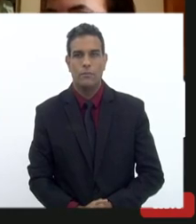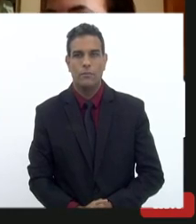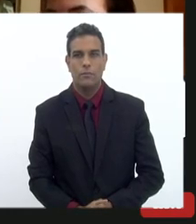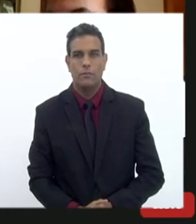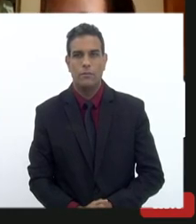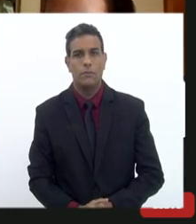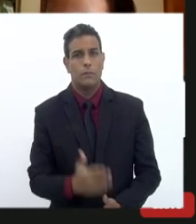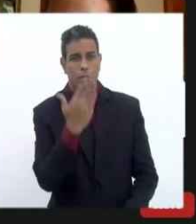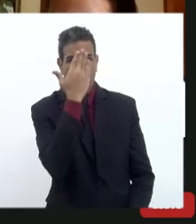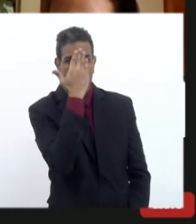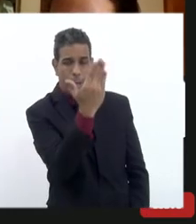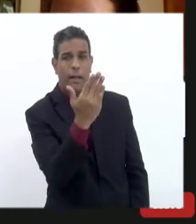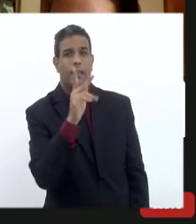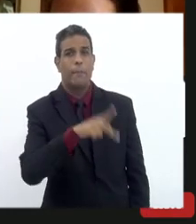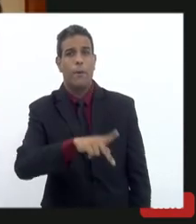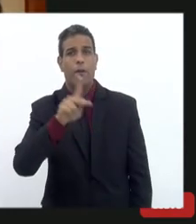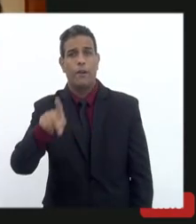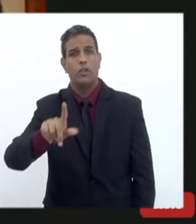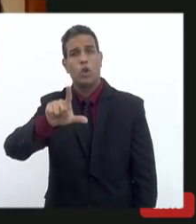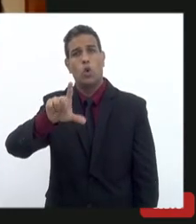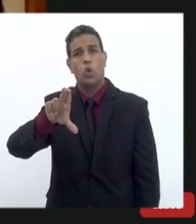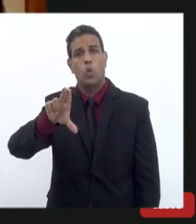Obrigado, Luciane.